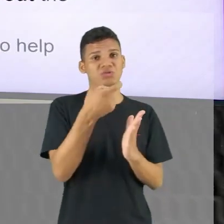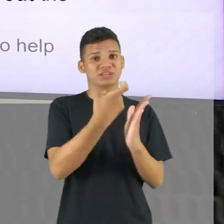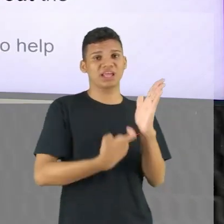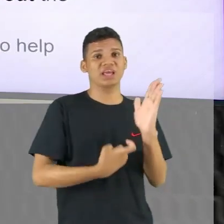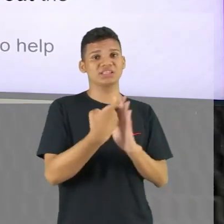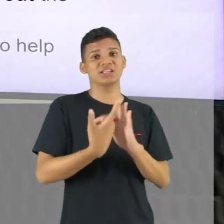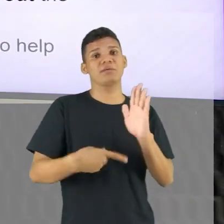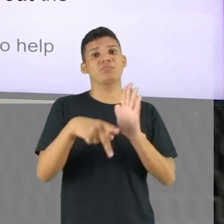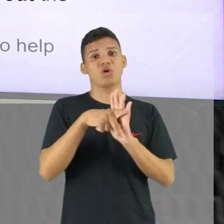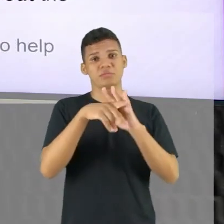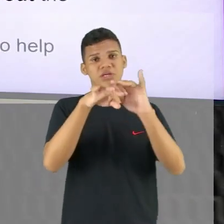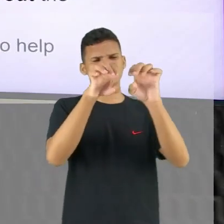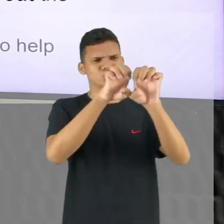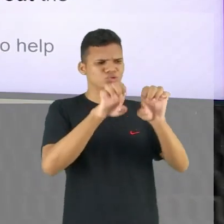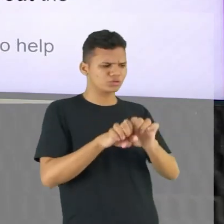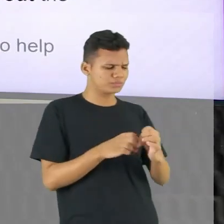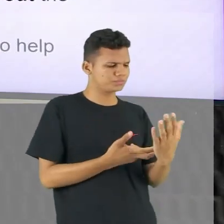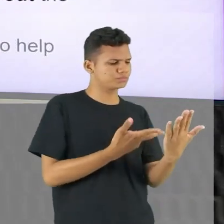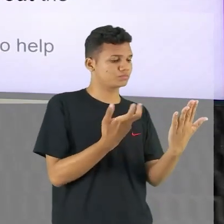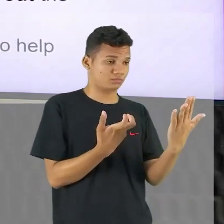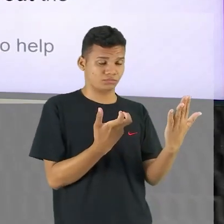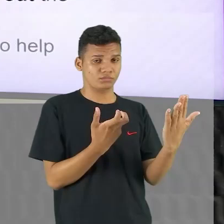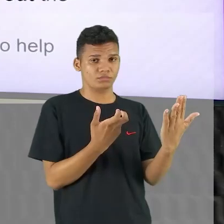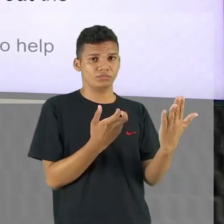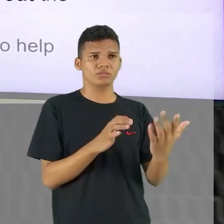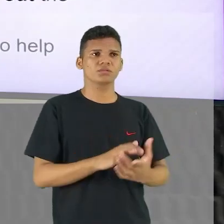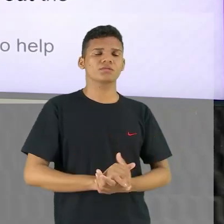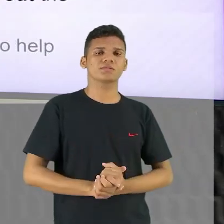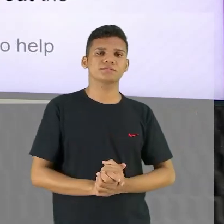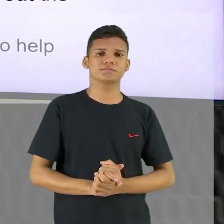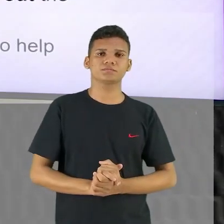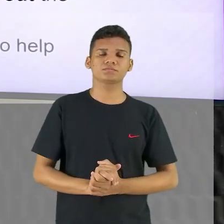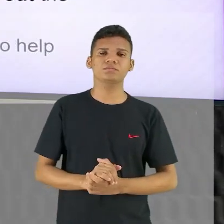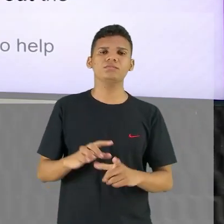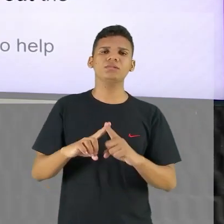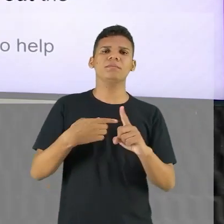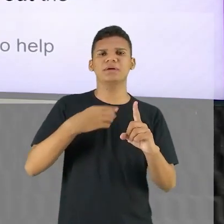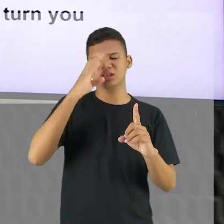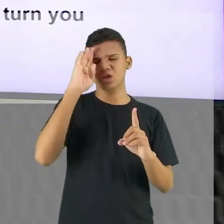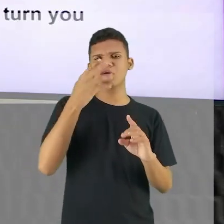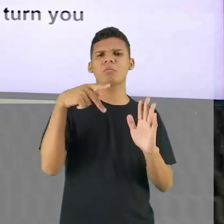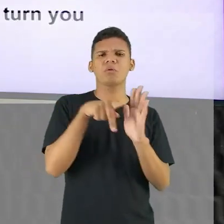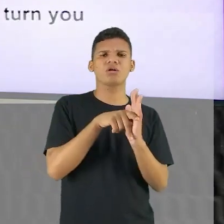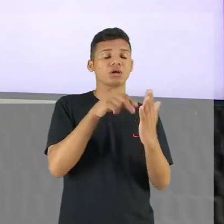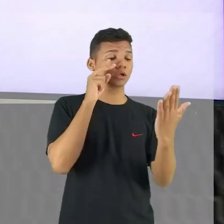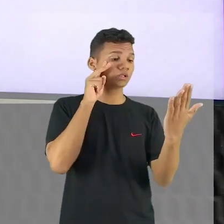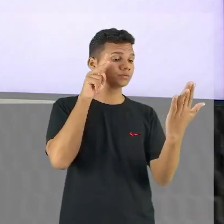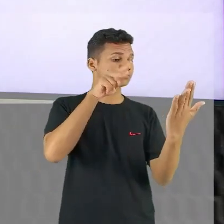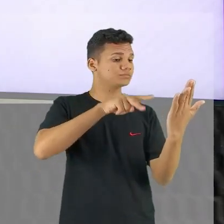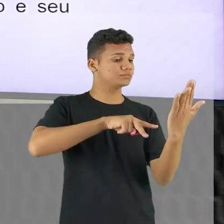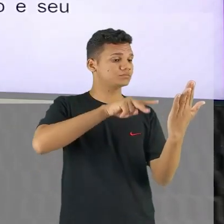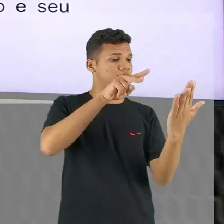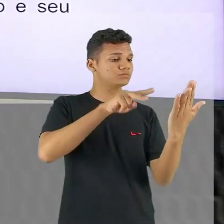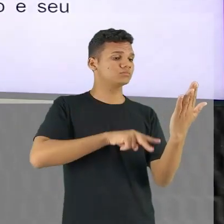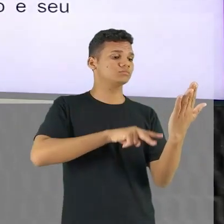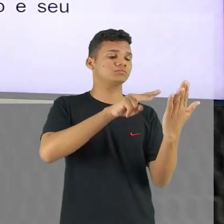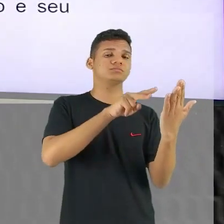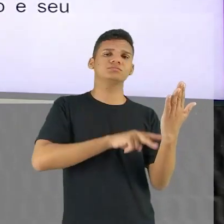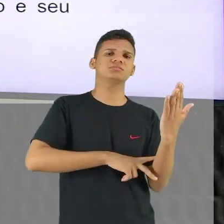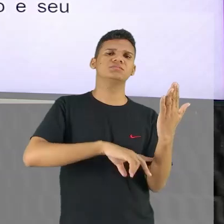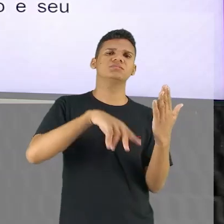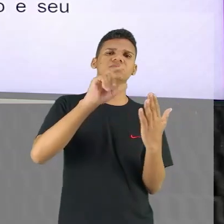sua estrutura, é, apesar de ser um foco em leitura, a questão foca numa